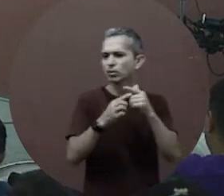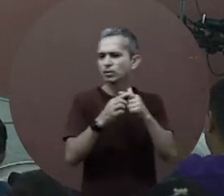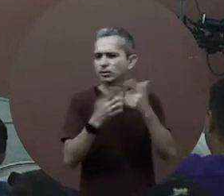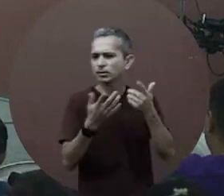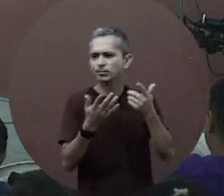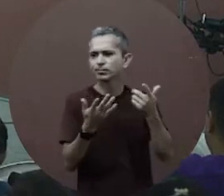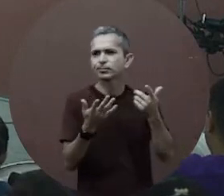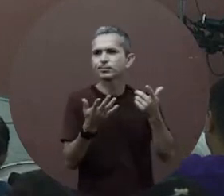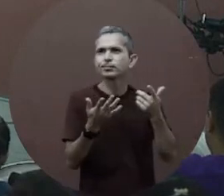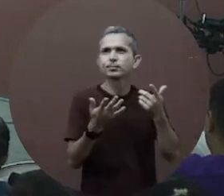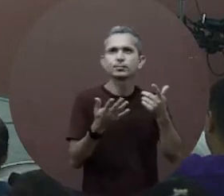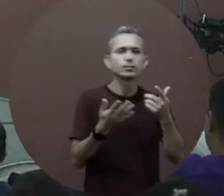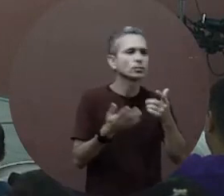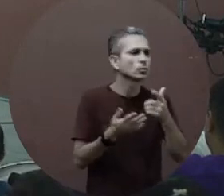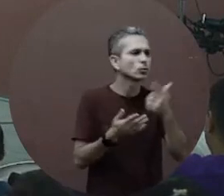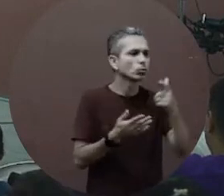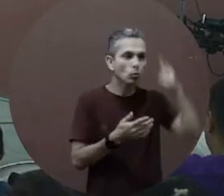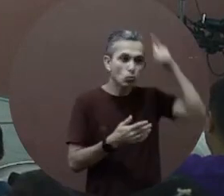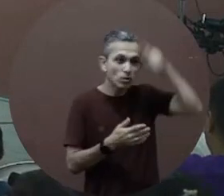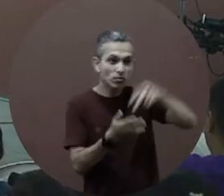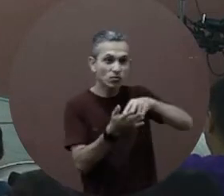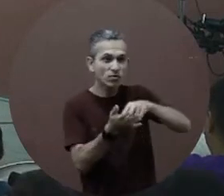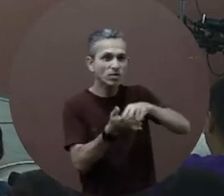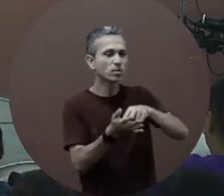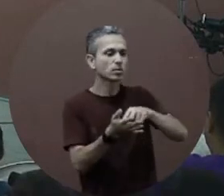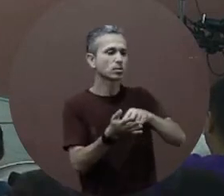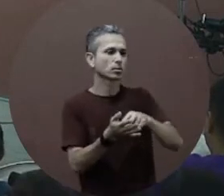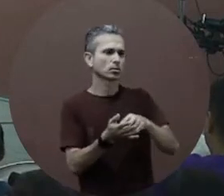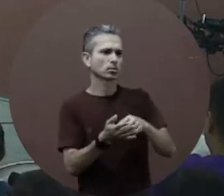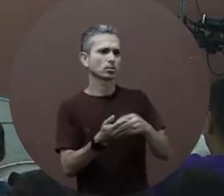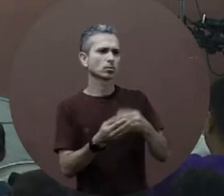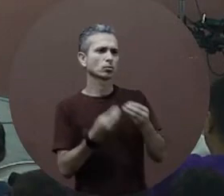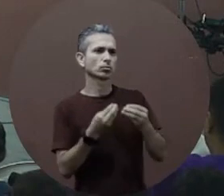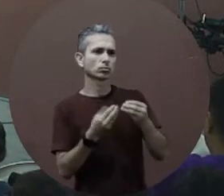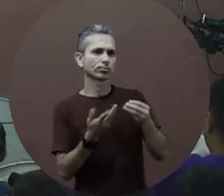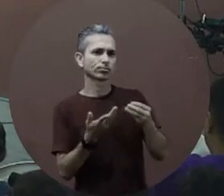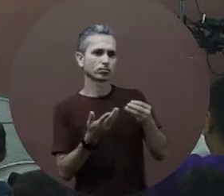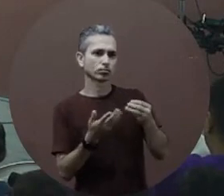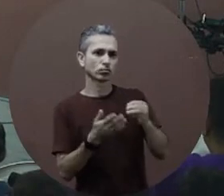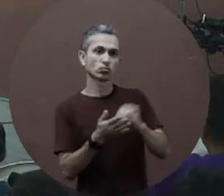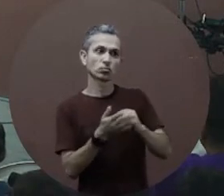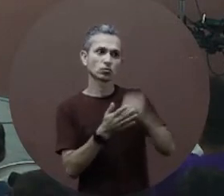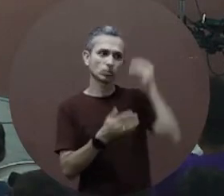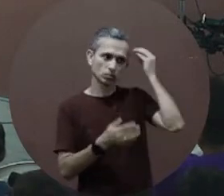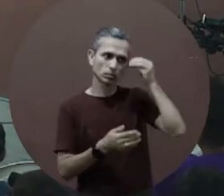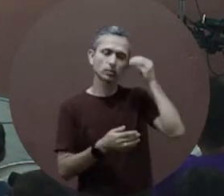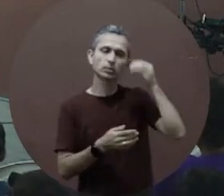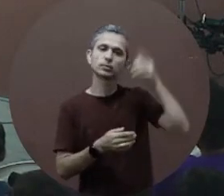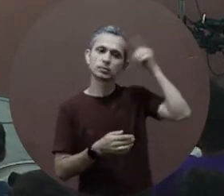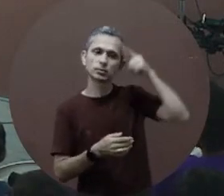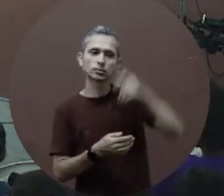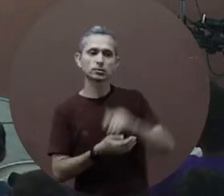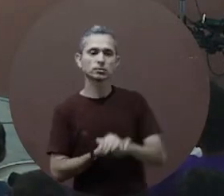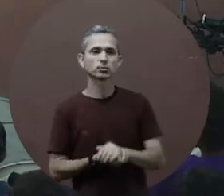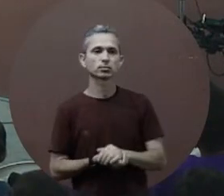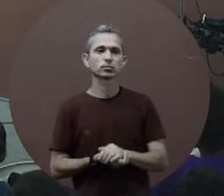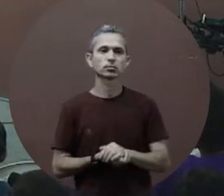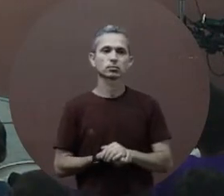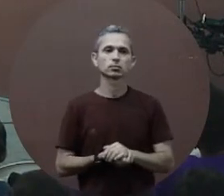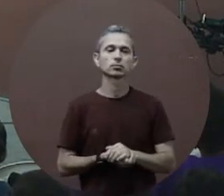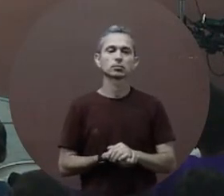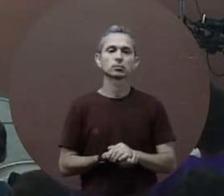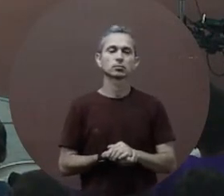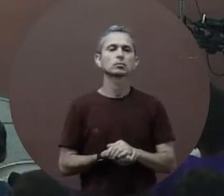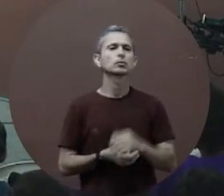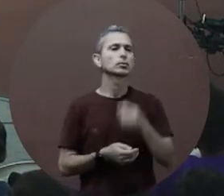Eu louvo a Deus pela Batista da Graça, gente. Eu não tenho problemas com vocês, como líder. Os líderes aqui da igreja, os irmãos que lideram junto